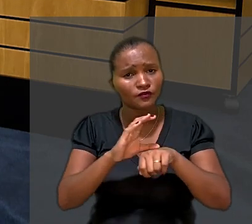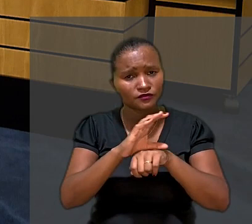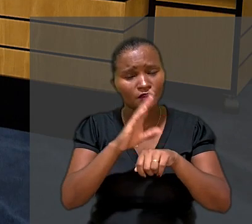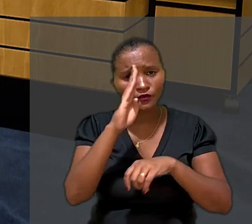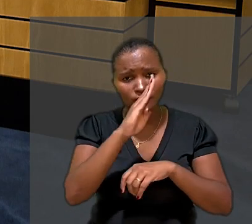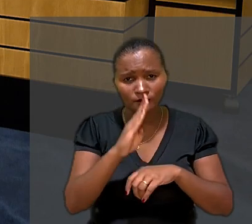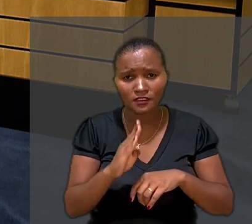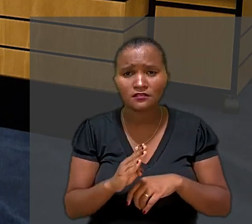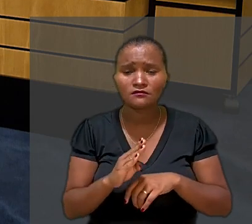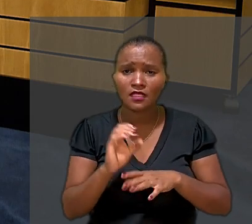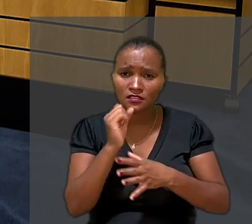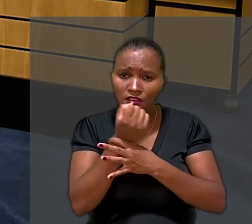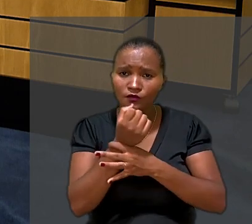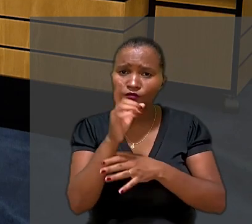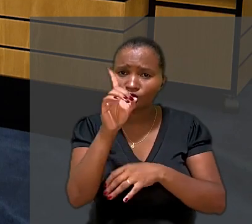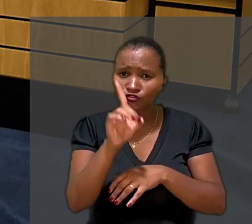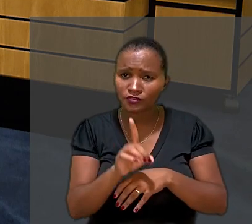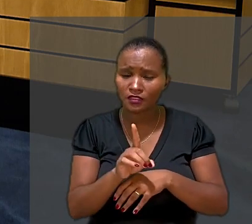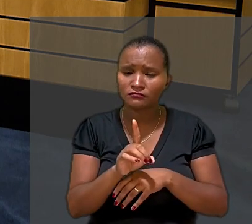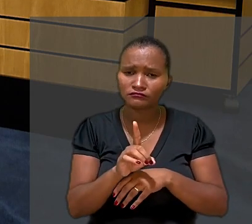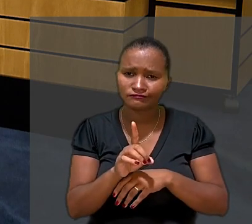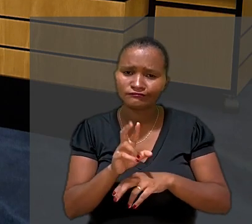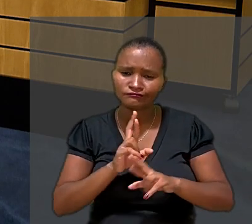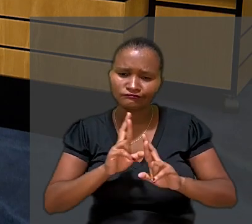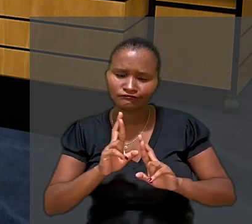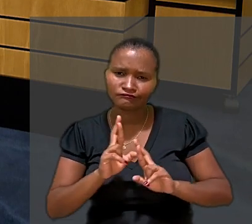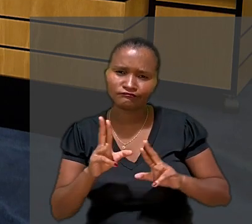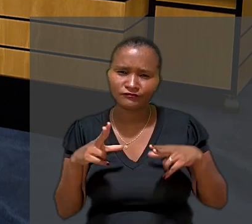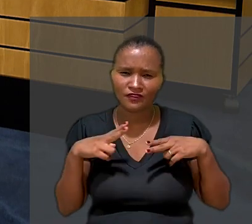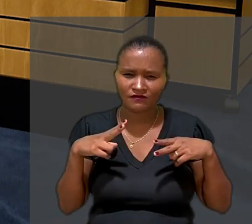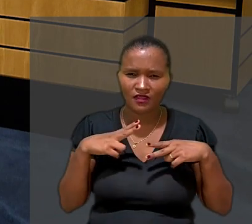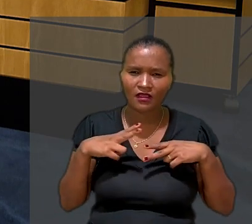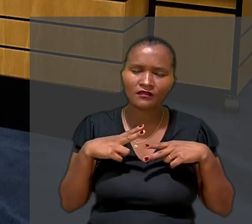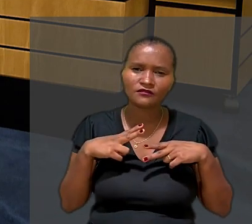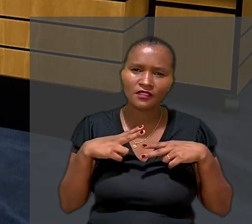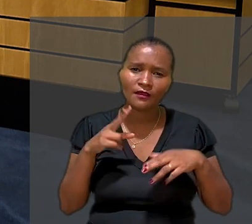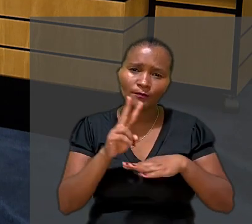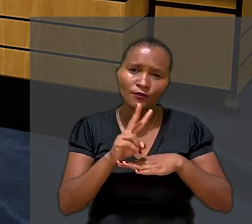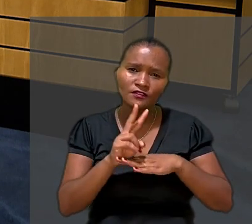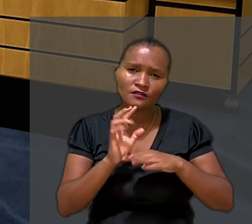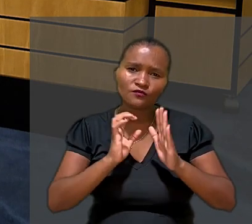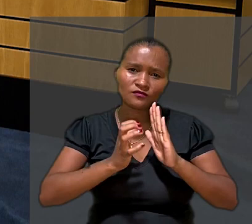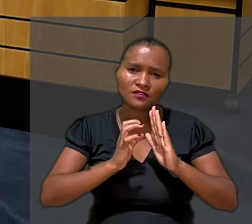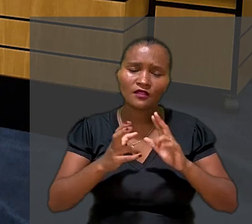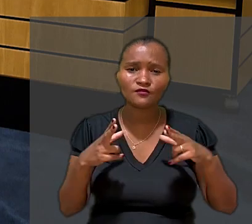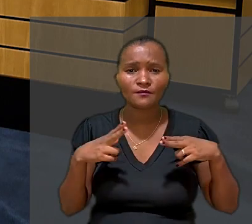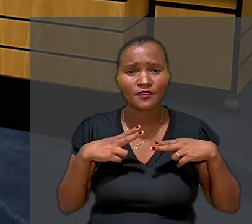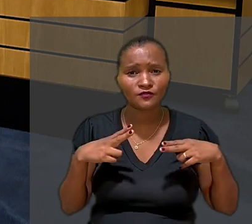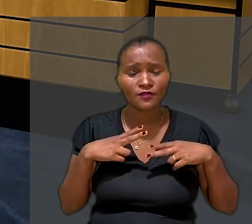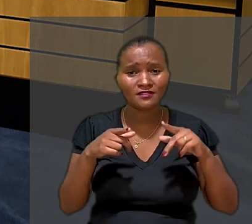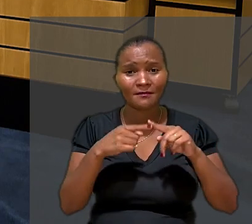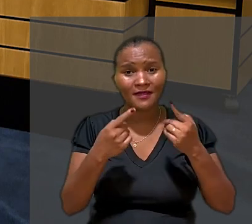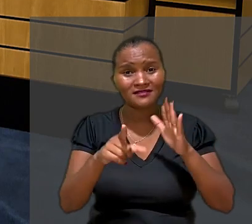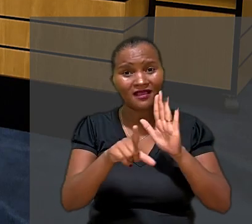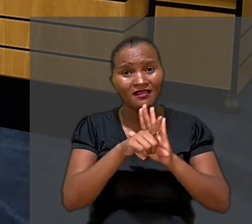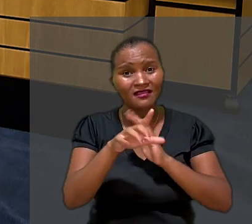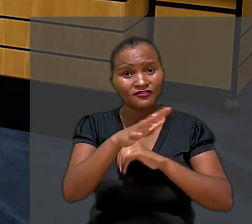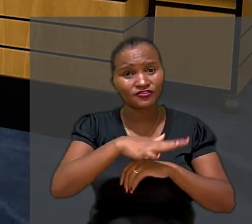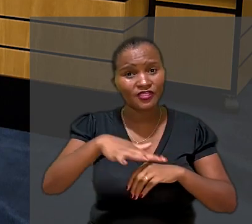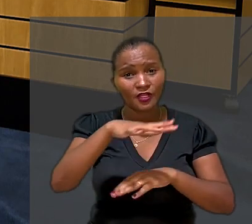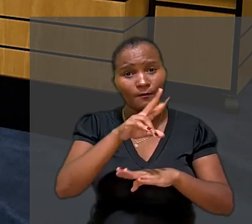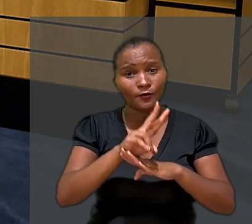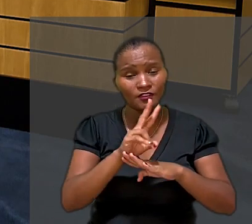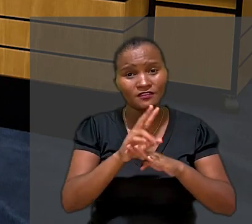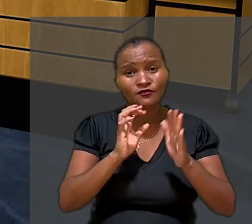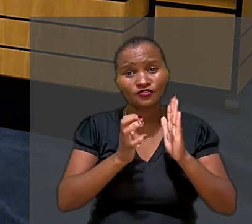que a Constituição da República assegura o direito à intimidade, à vida privada e à proteção dos dados pessoais, mas a Lei Geral